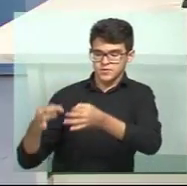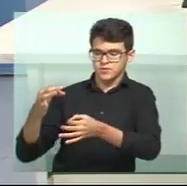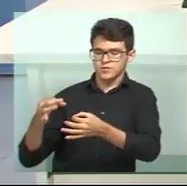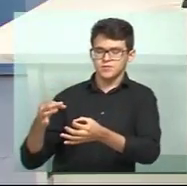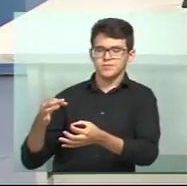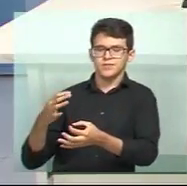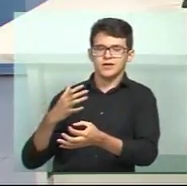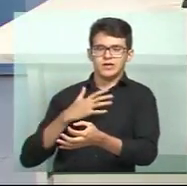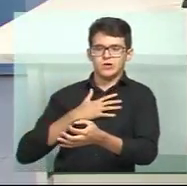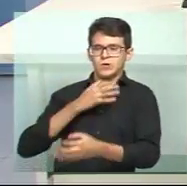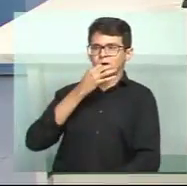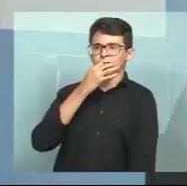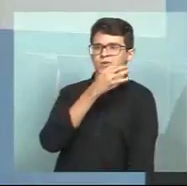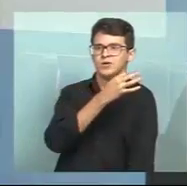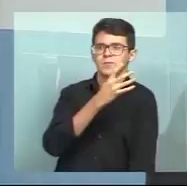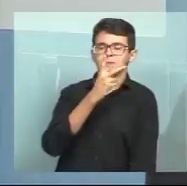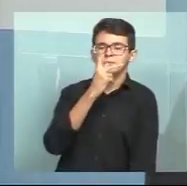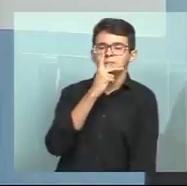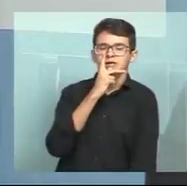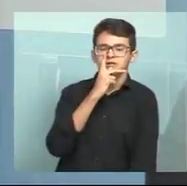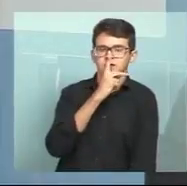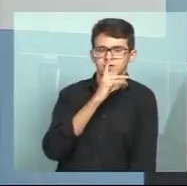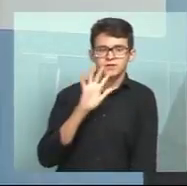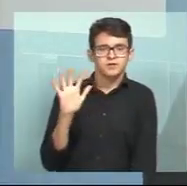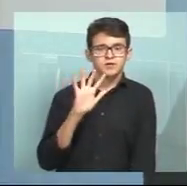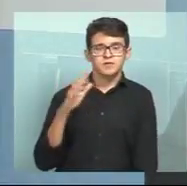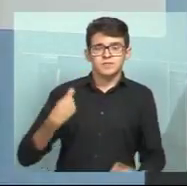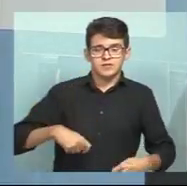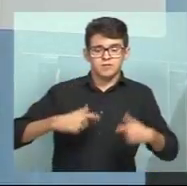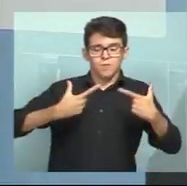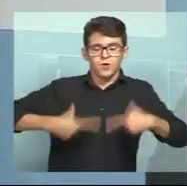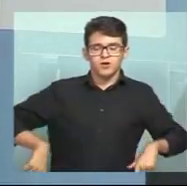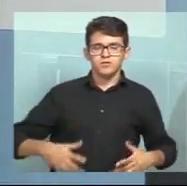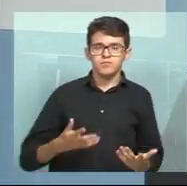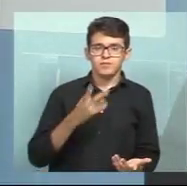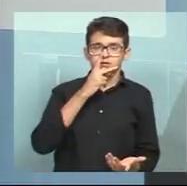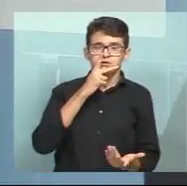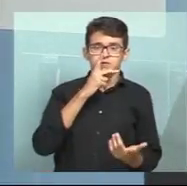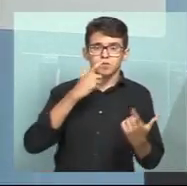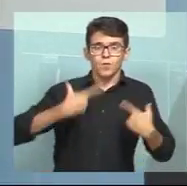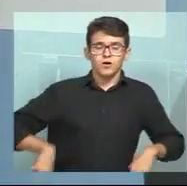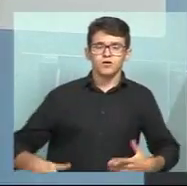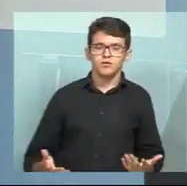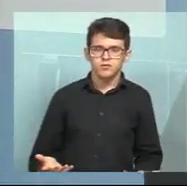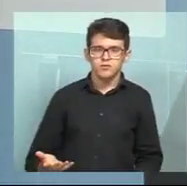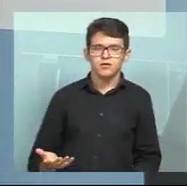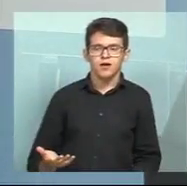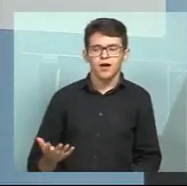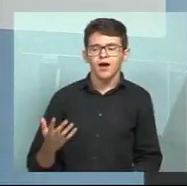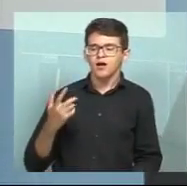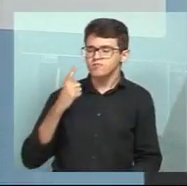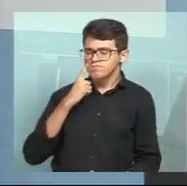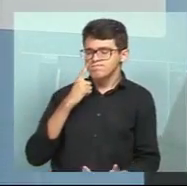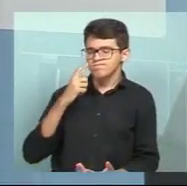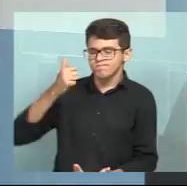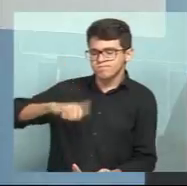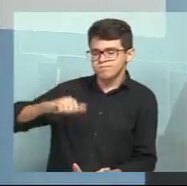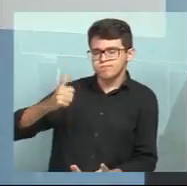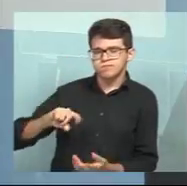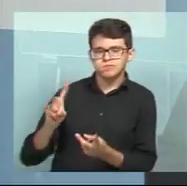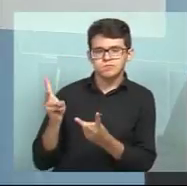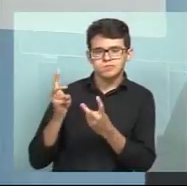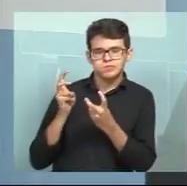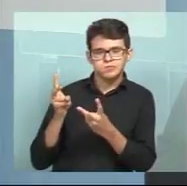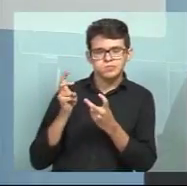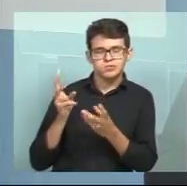Eu tenho amigos no PT, no PSDB, no PMDB. A gente faz jornalismo, eu tenho programa de rádio,